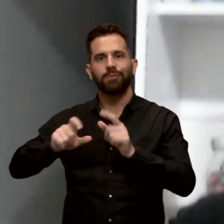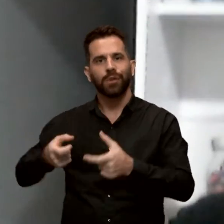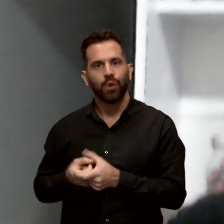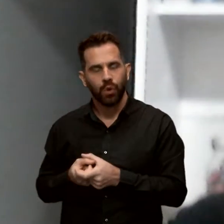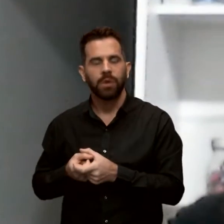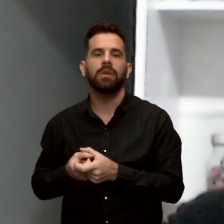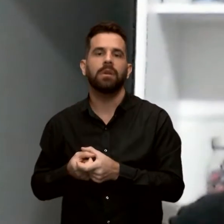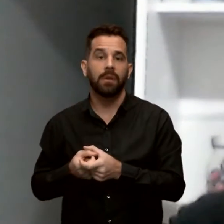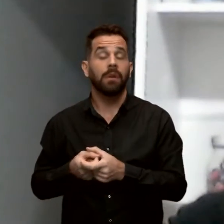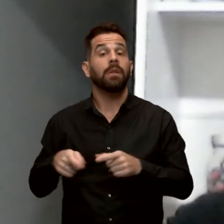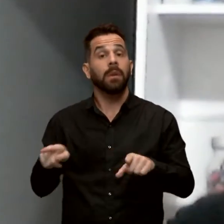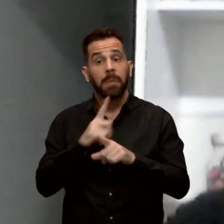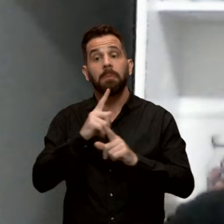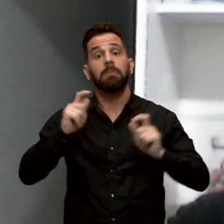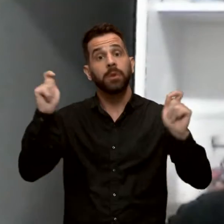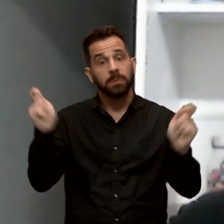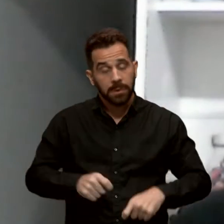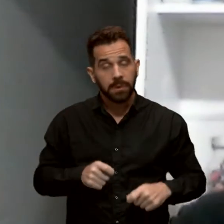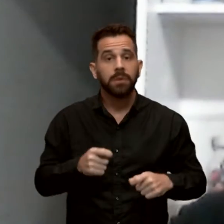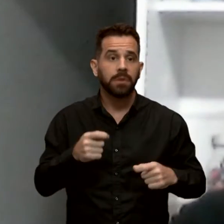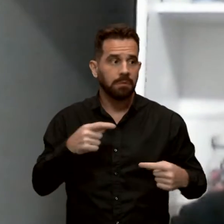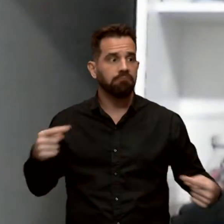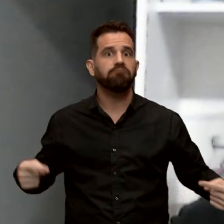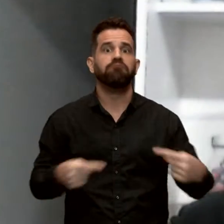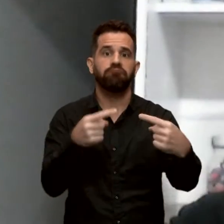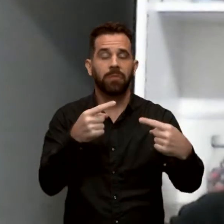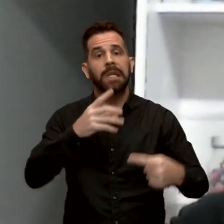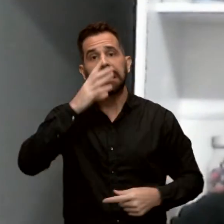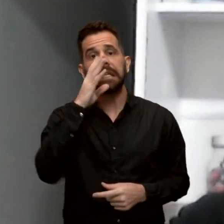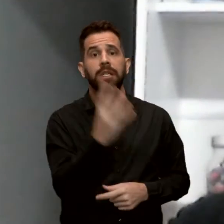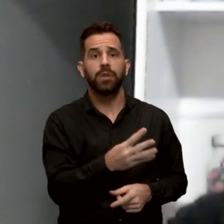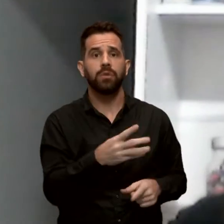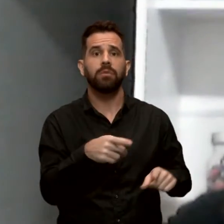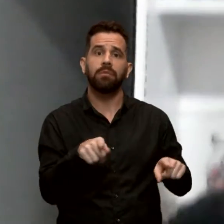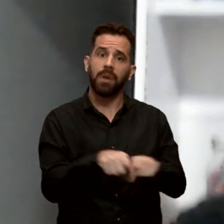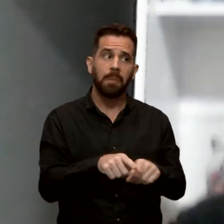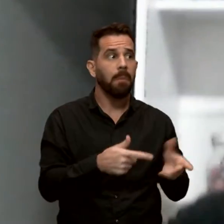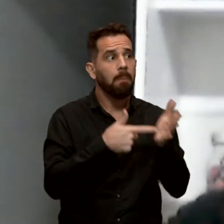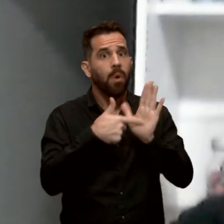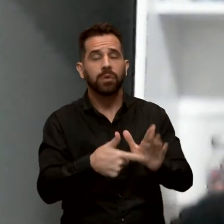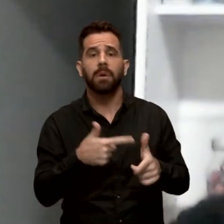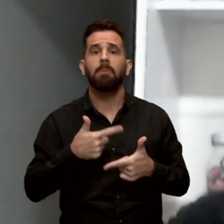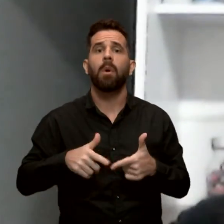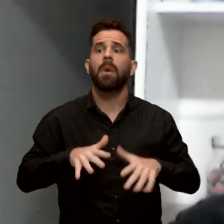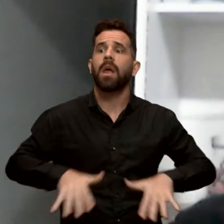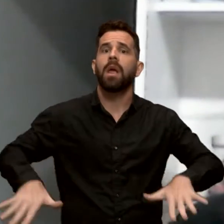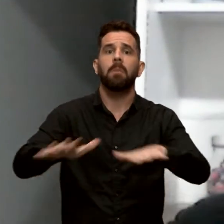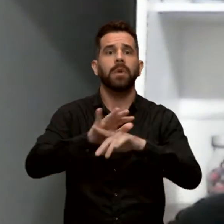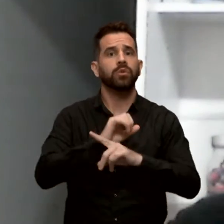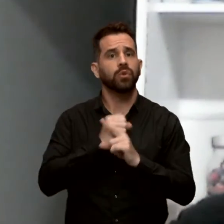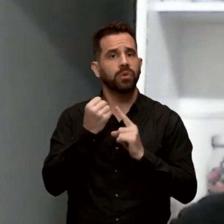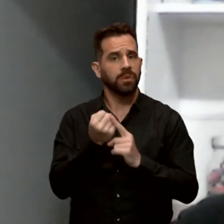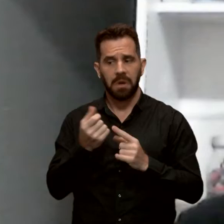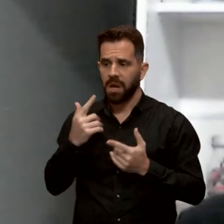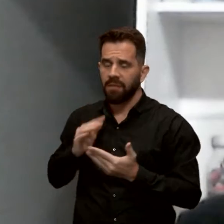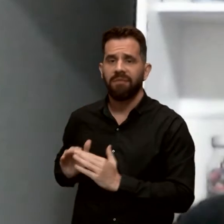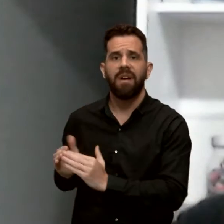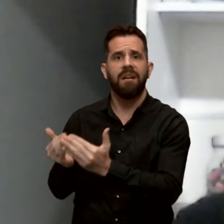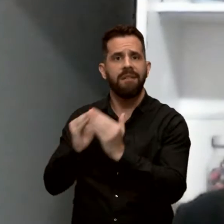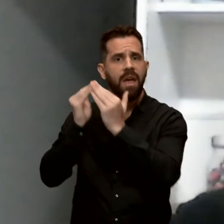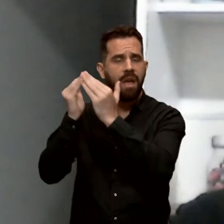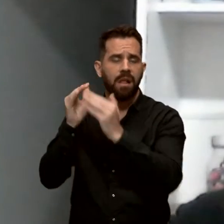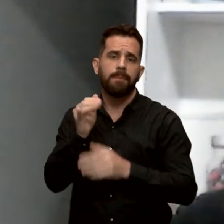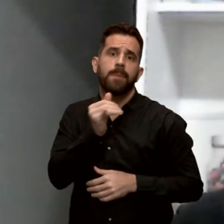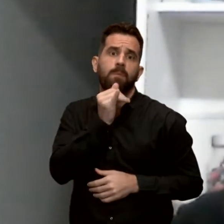embate crítico e também a exposição desses problemas sociais, né, sobretudo os relacionados às favelas, às regiões periféricas,